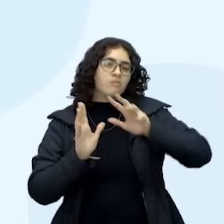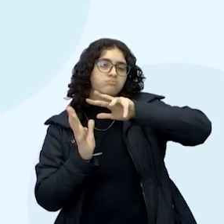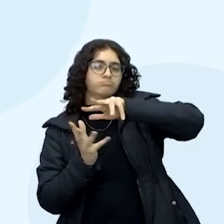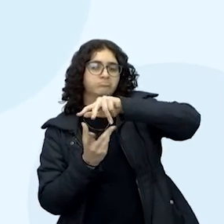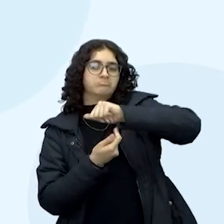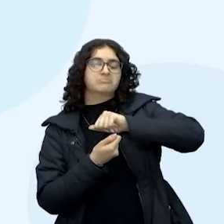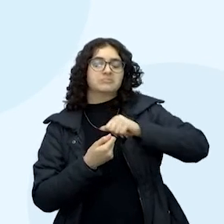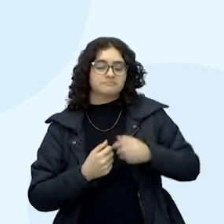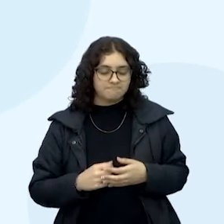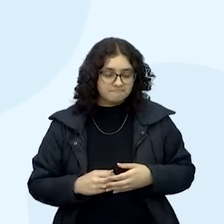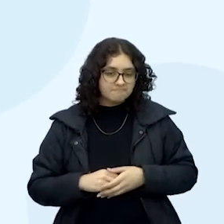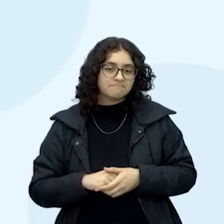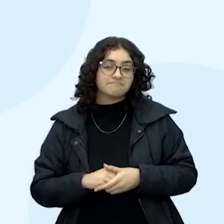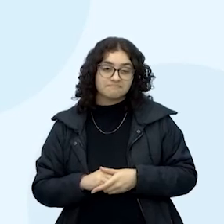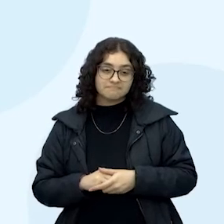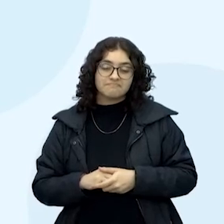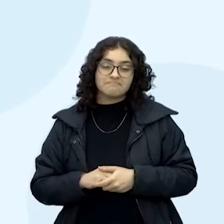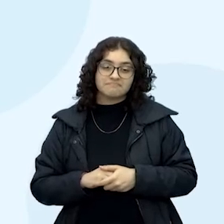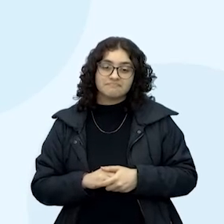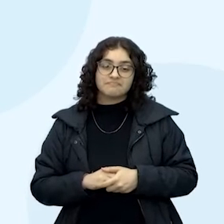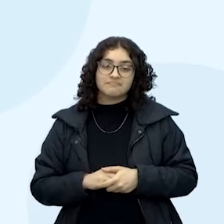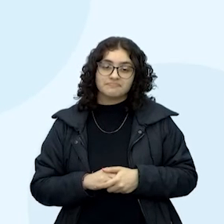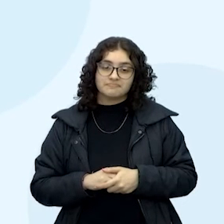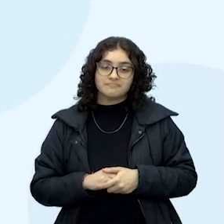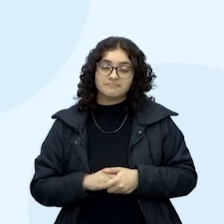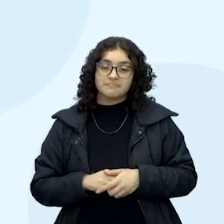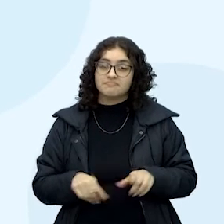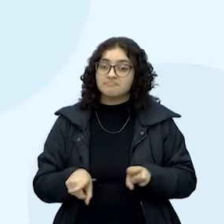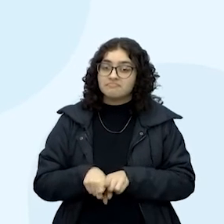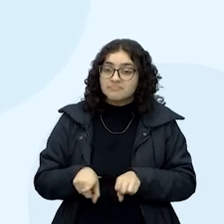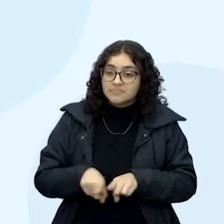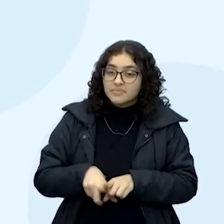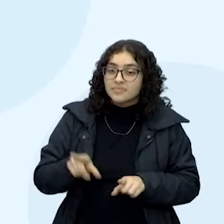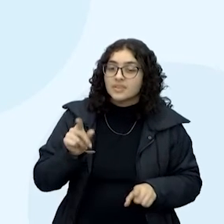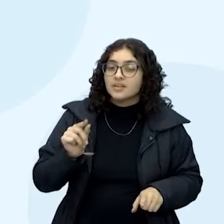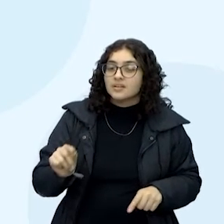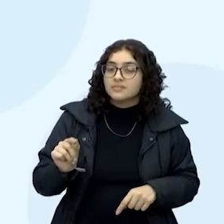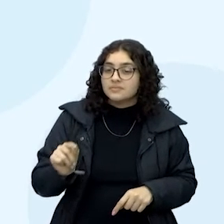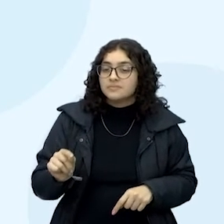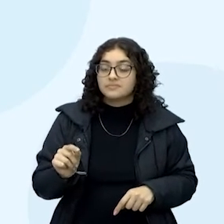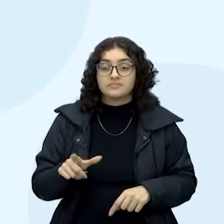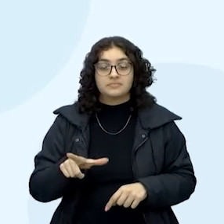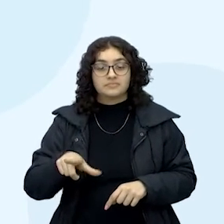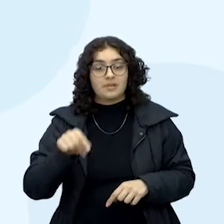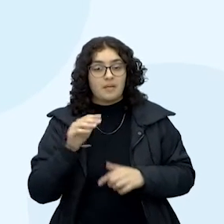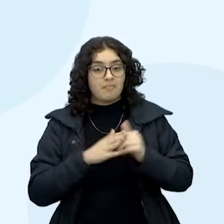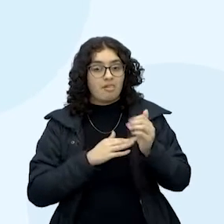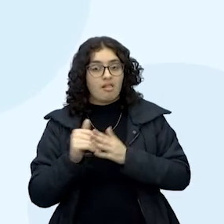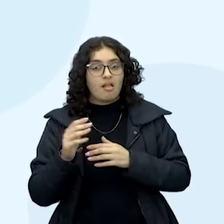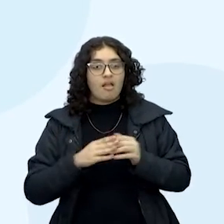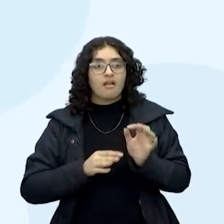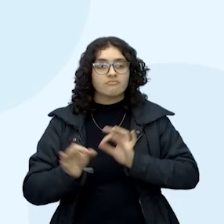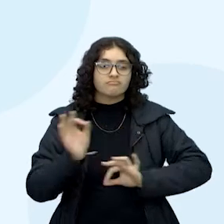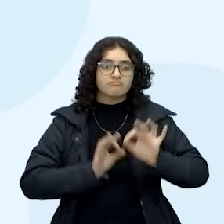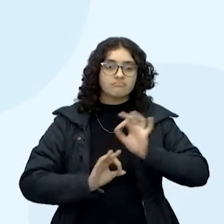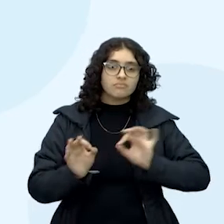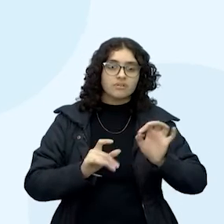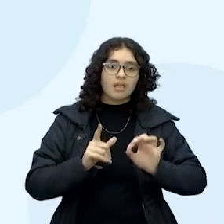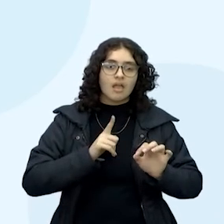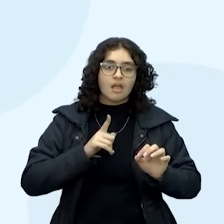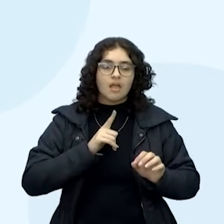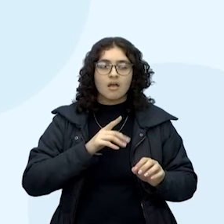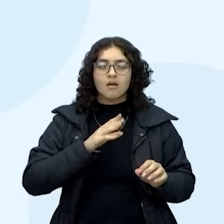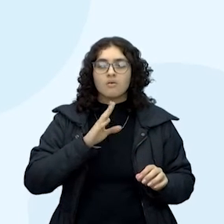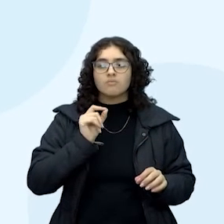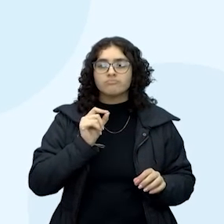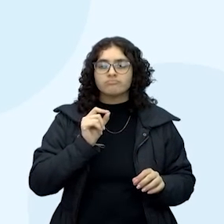ou global. E também temos mais uma habilidade que é selecionar e mobilizar